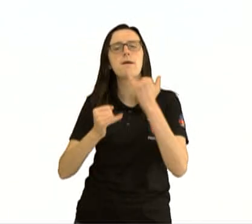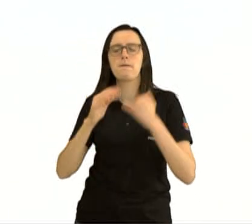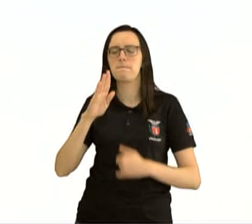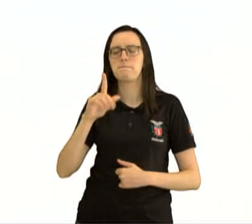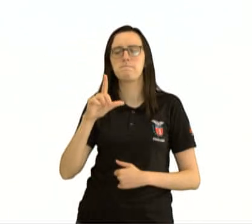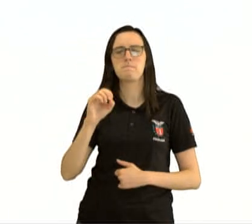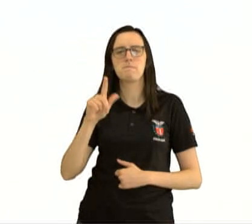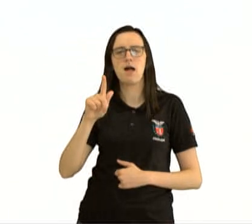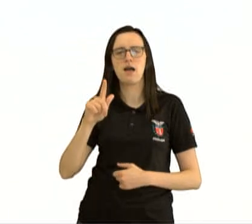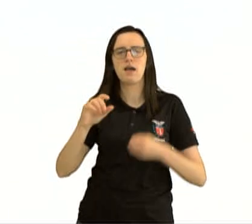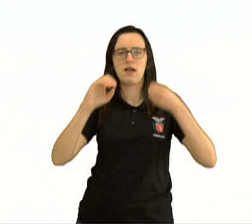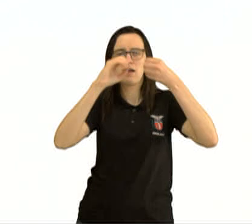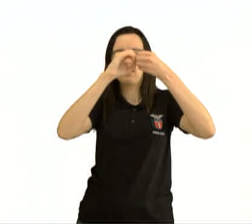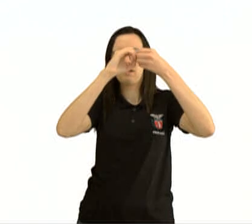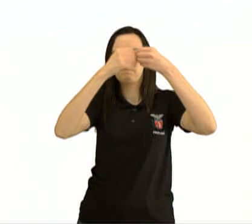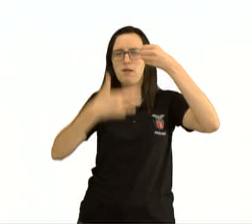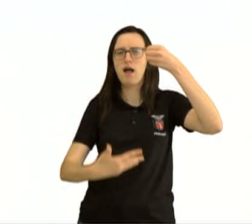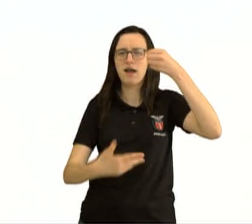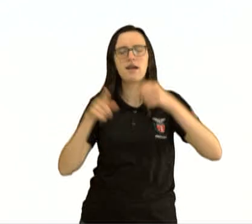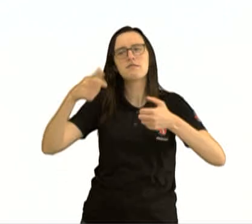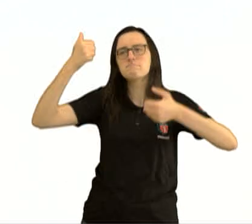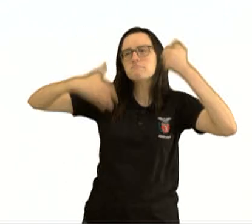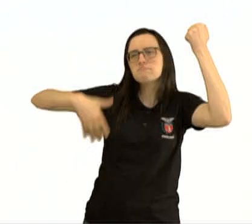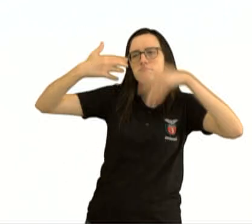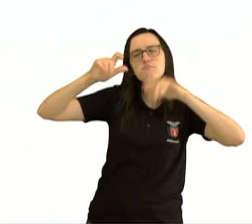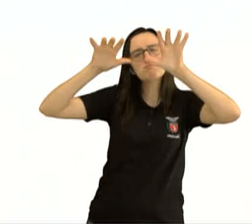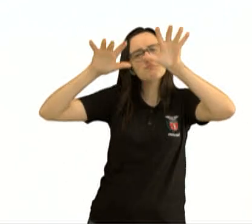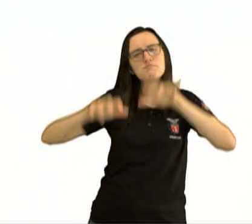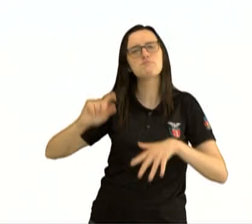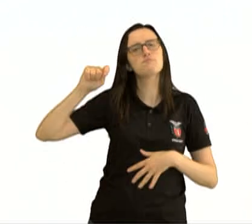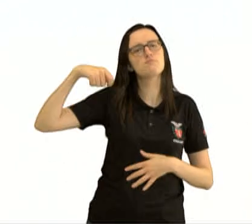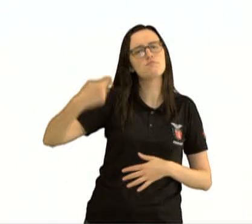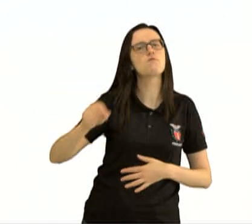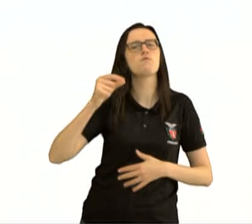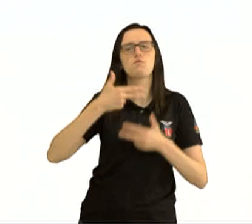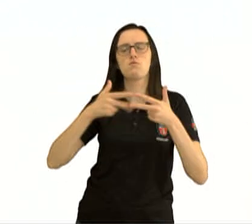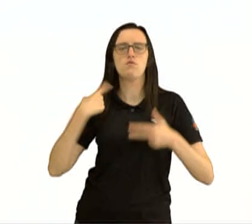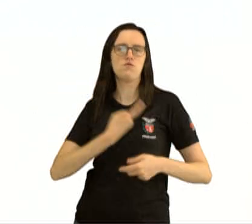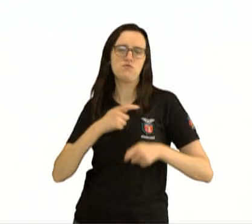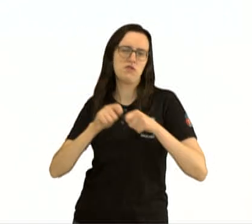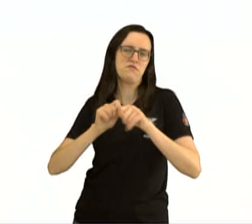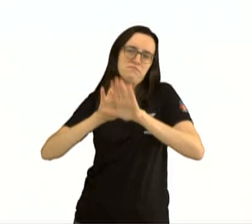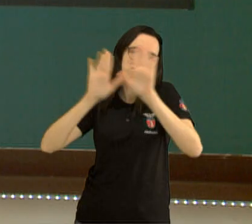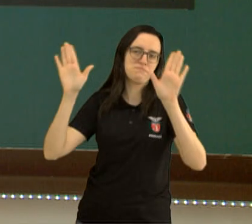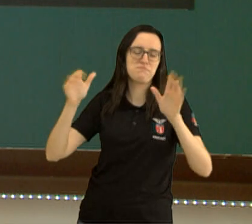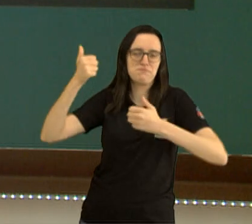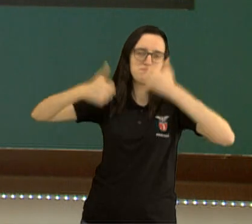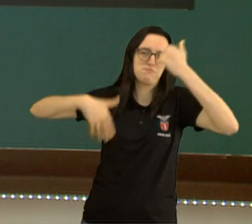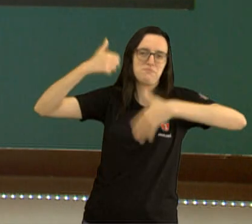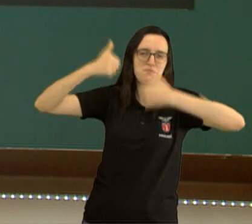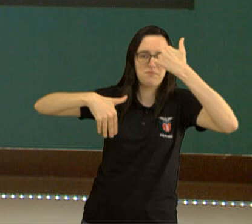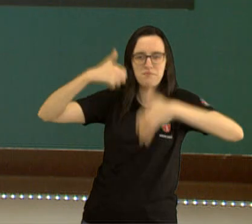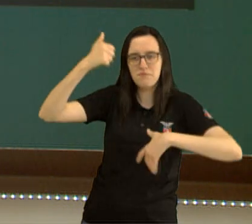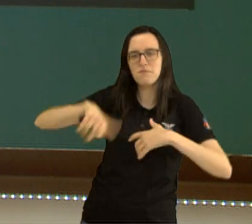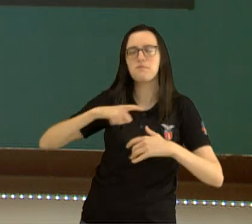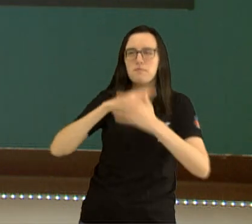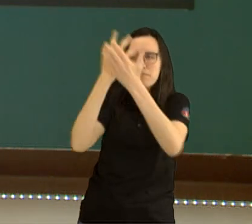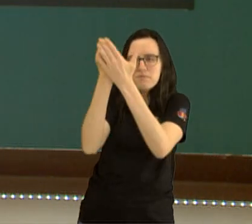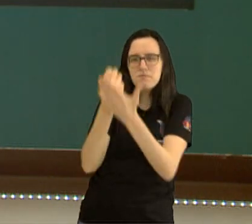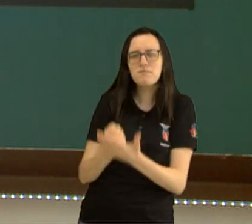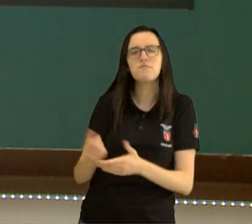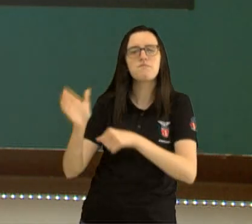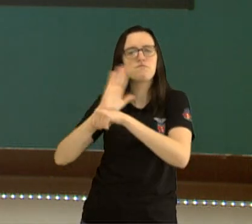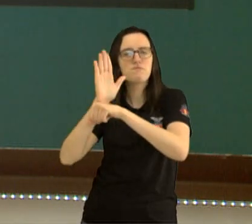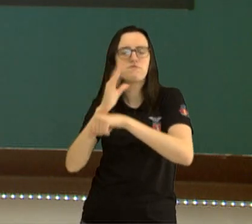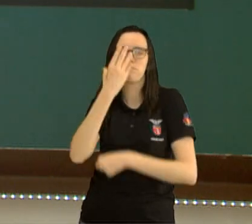na internet, onde as pessoas normalmente contam sobre determinadas coisas que elas fazem, enfim, e fazem registros como vídeos